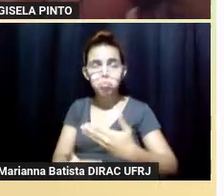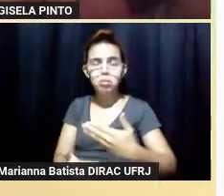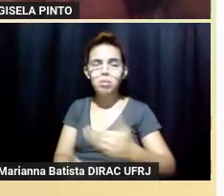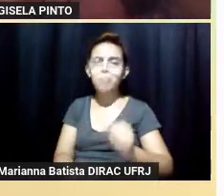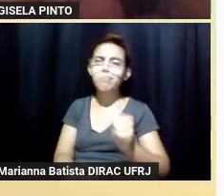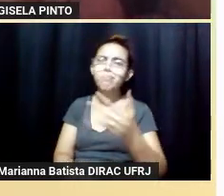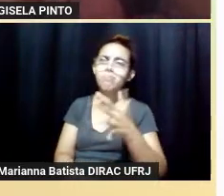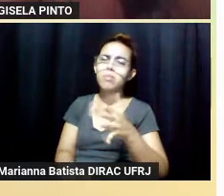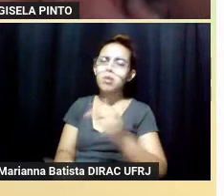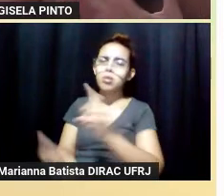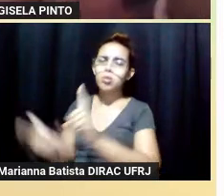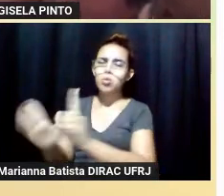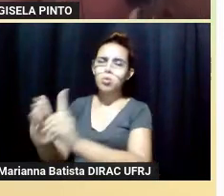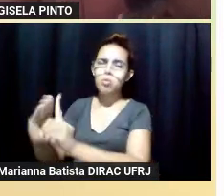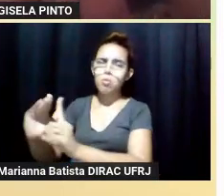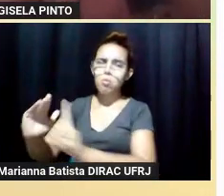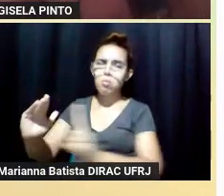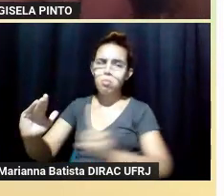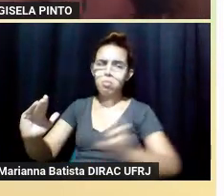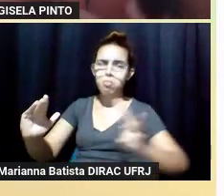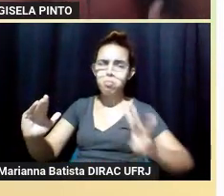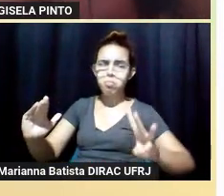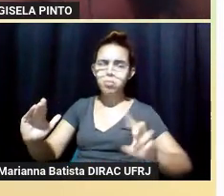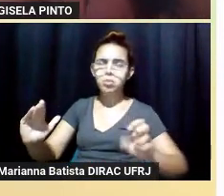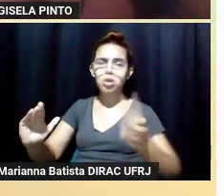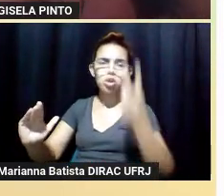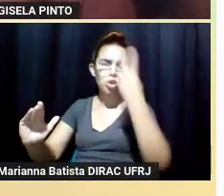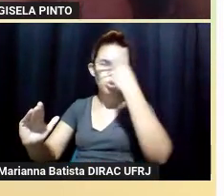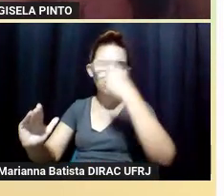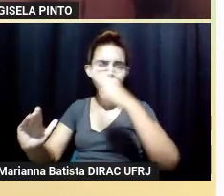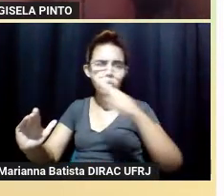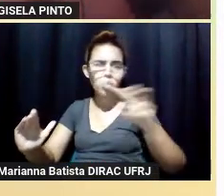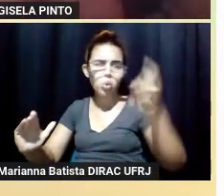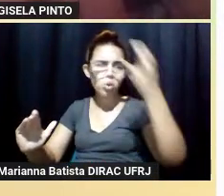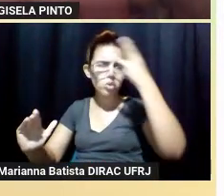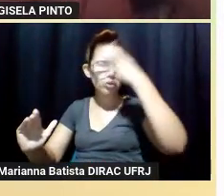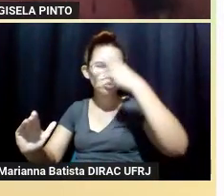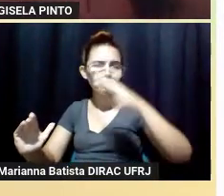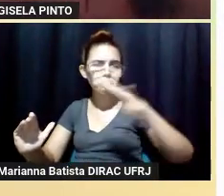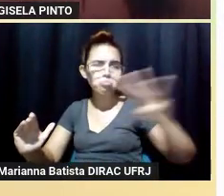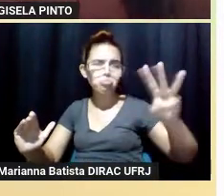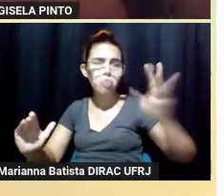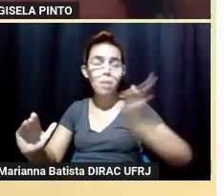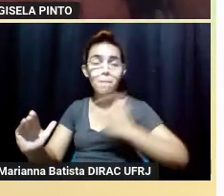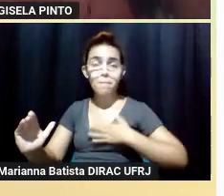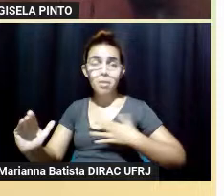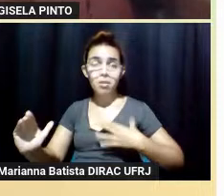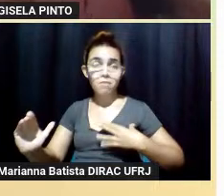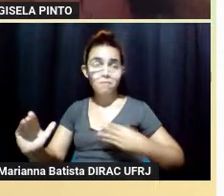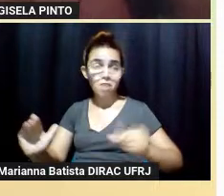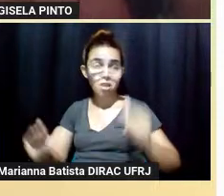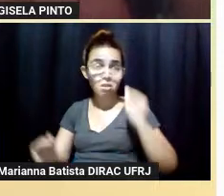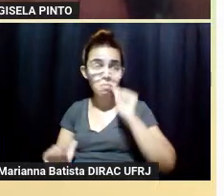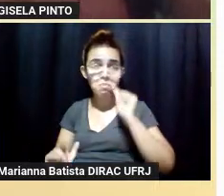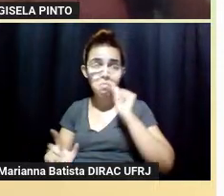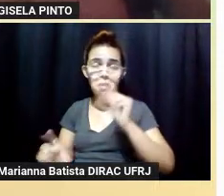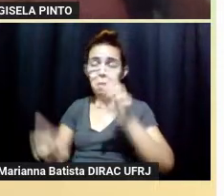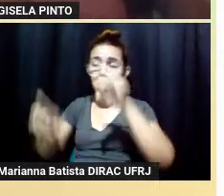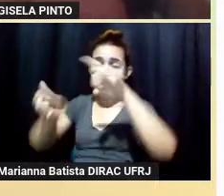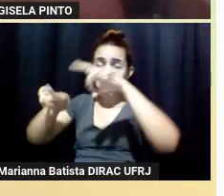casa, viajando, minhas filhas largadas, abandonadas, e essas coisas todas que a cabeça da gente